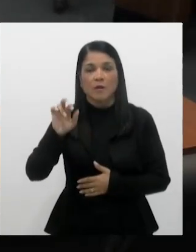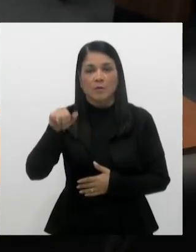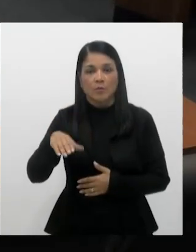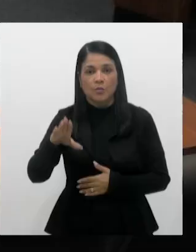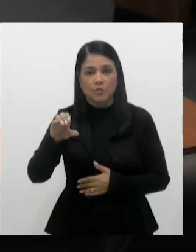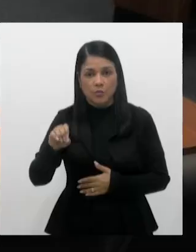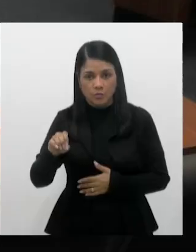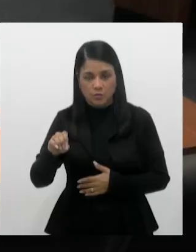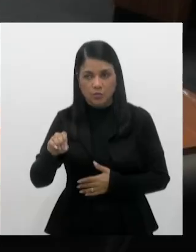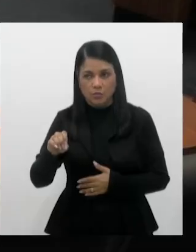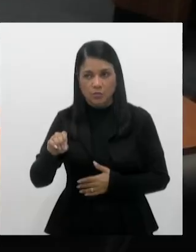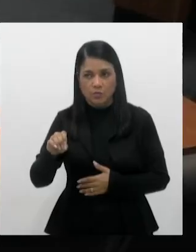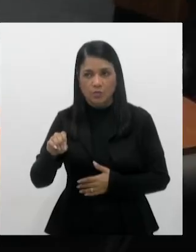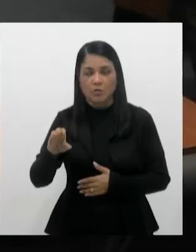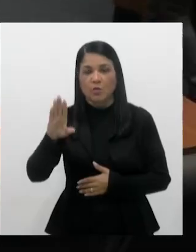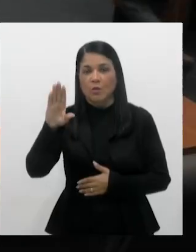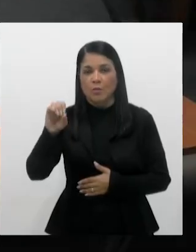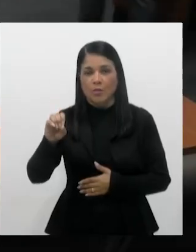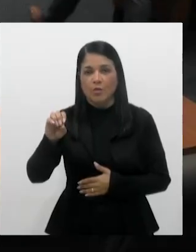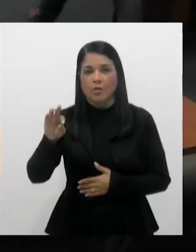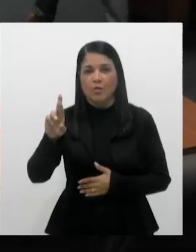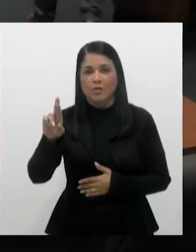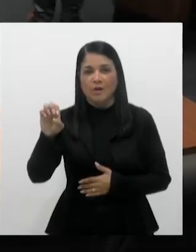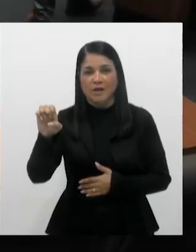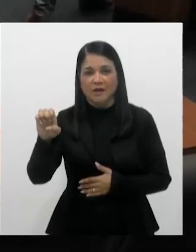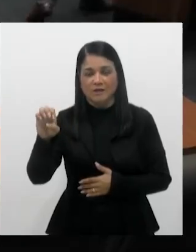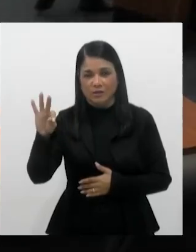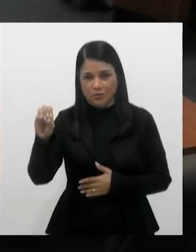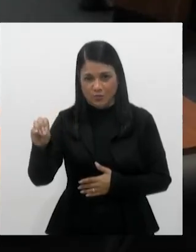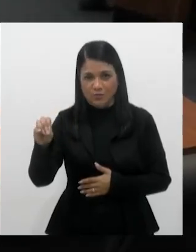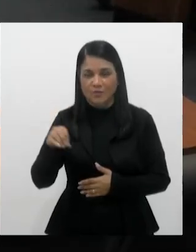Boretti. Nosso Boreto, desculpe.